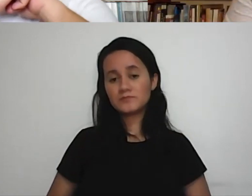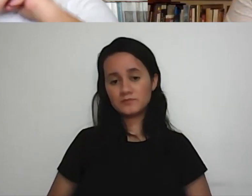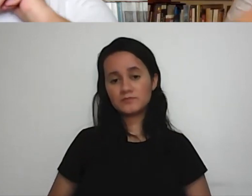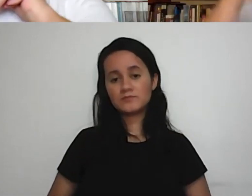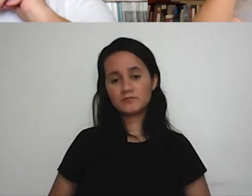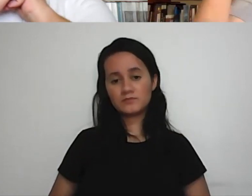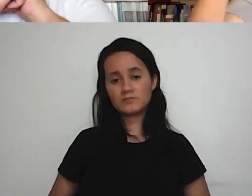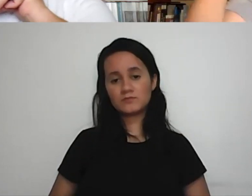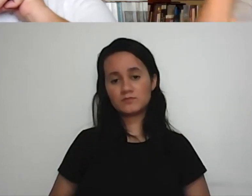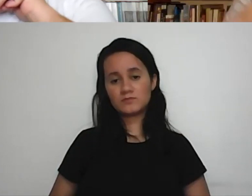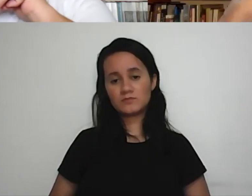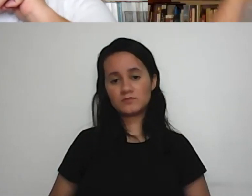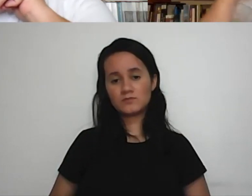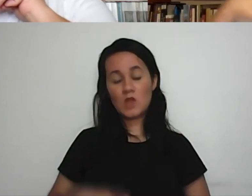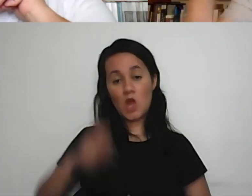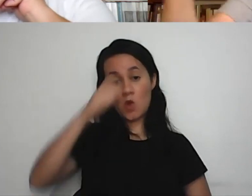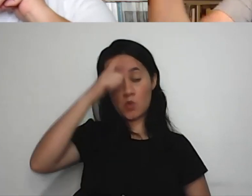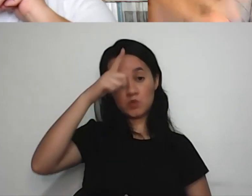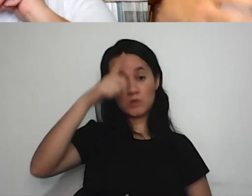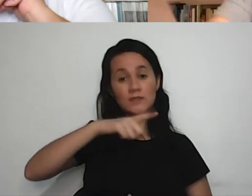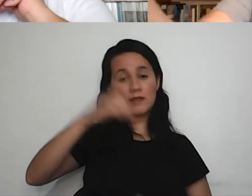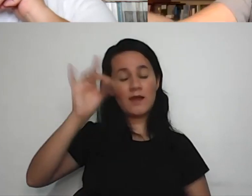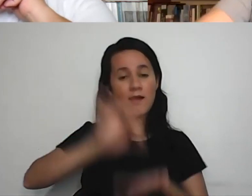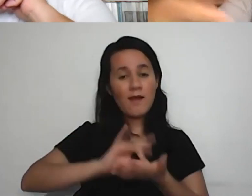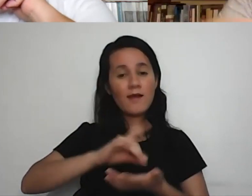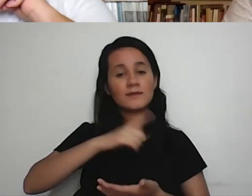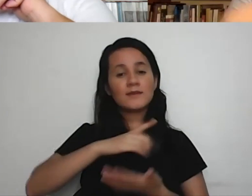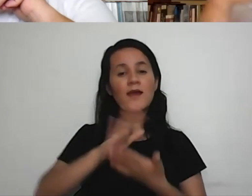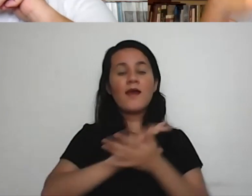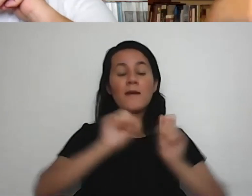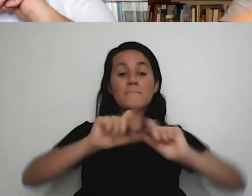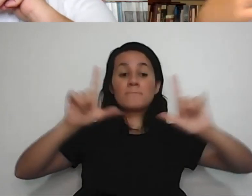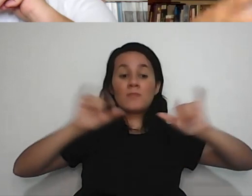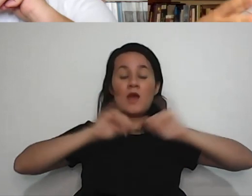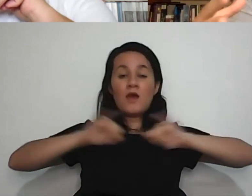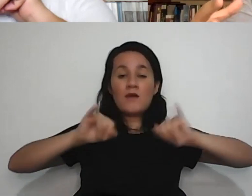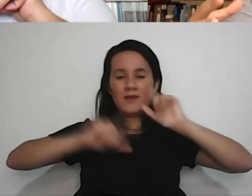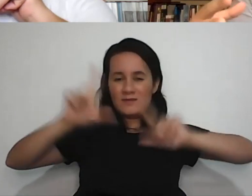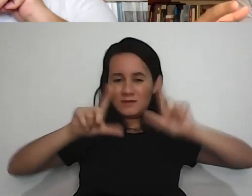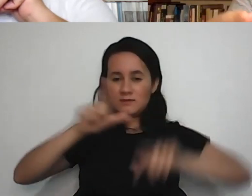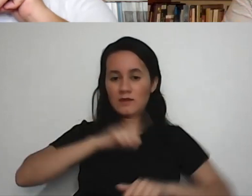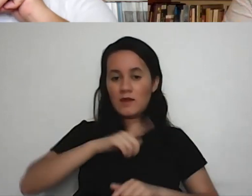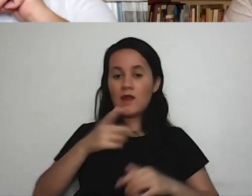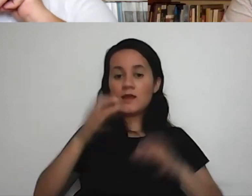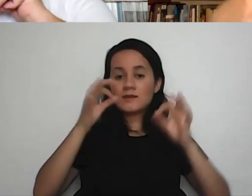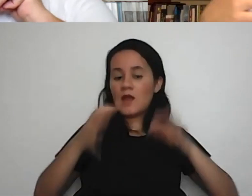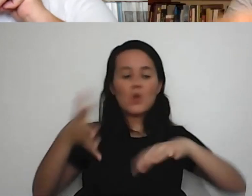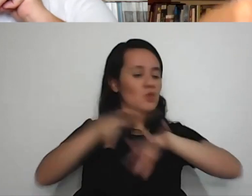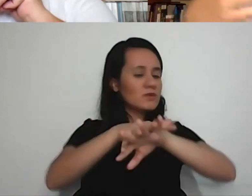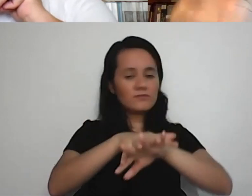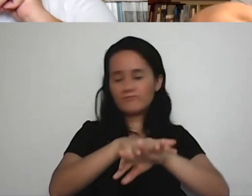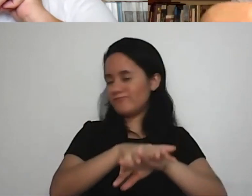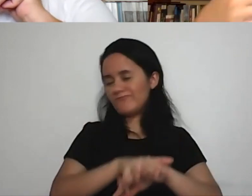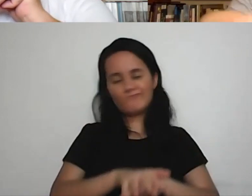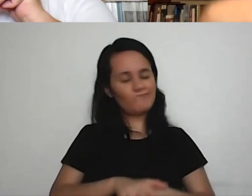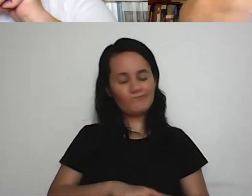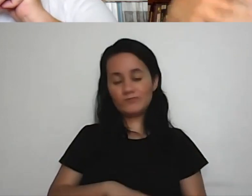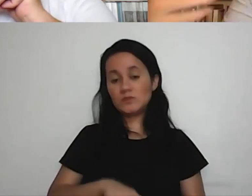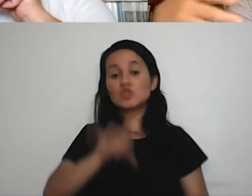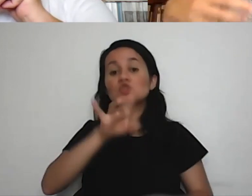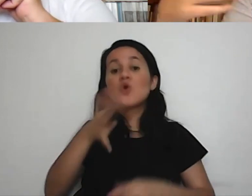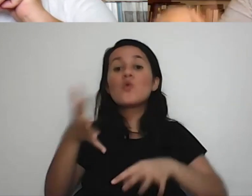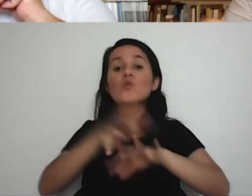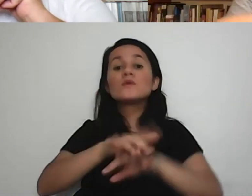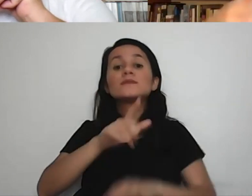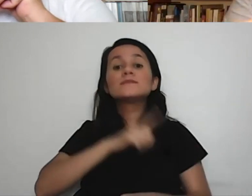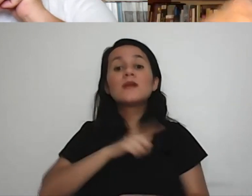cultura oficial, a cultura que a grande mídia representa, não é inclusiva, né? E ela se torna inclusiva quando há um